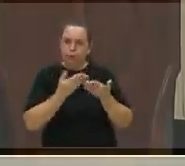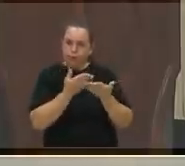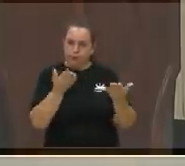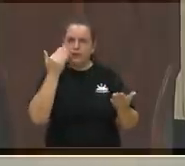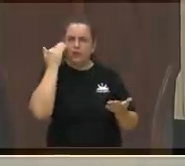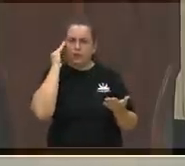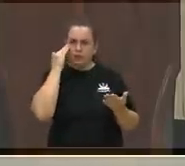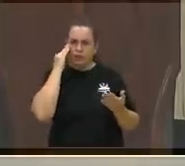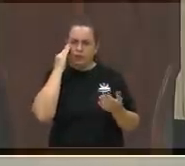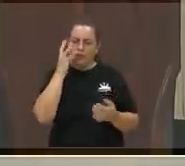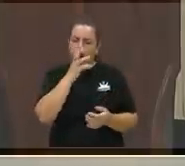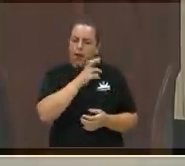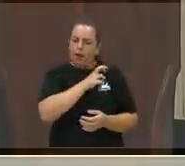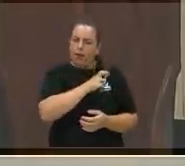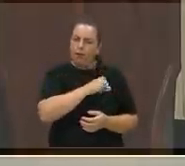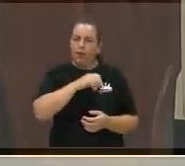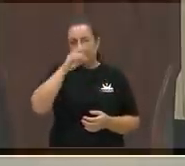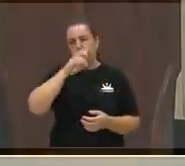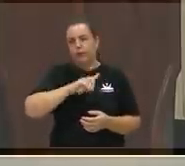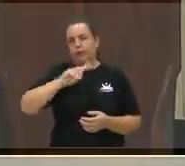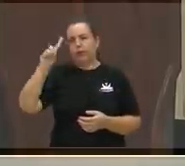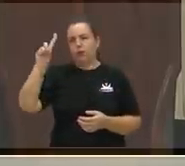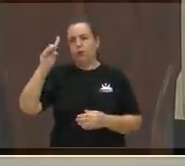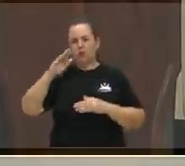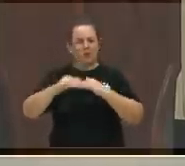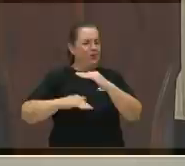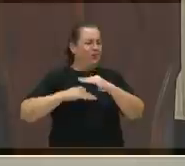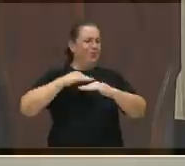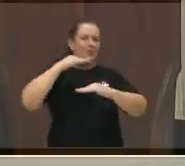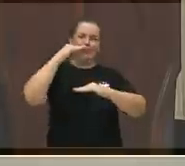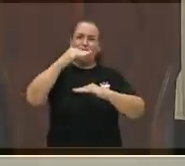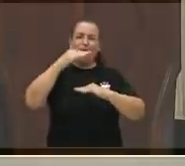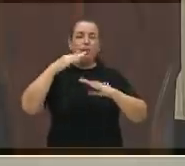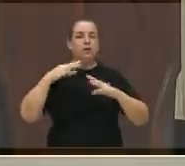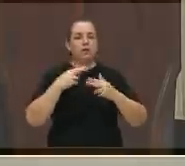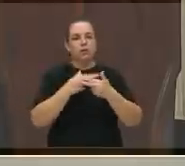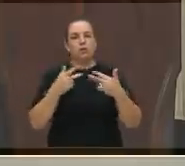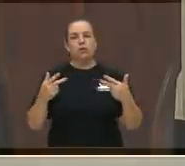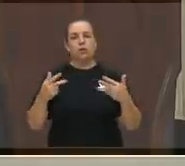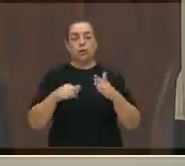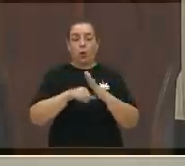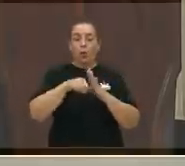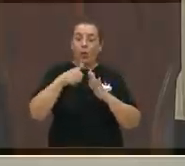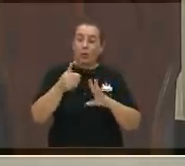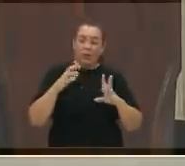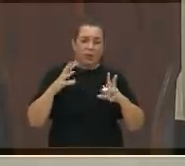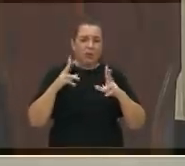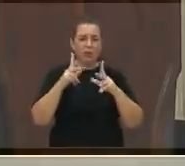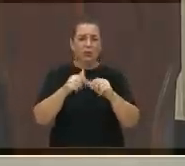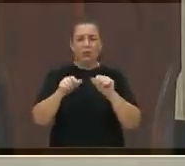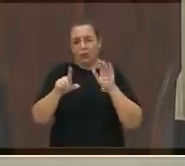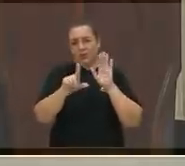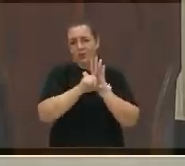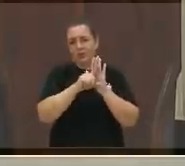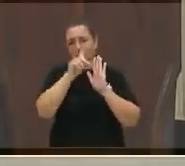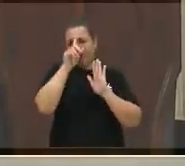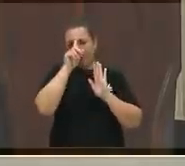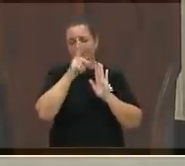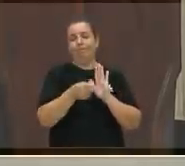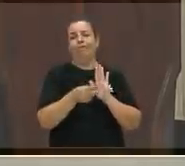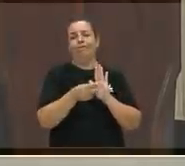é amar a deus sobre todas as coisas o primeiro de todos os mandamentos